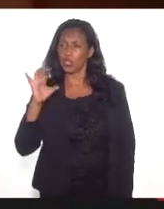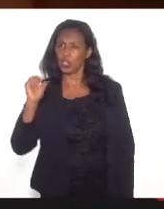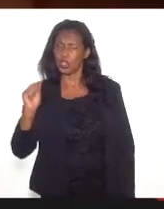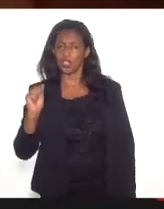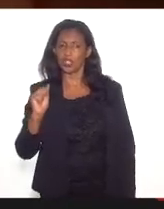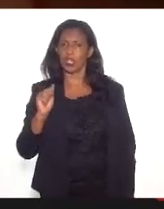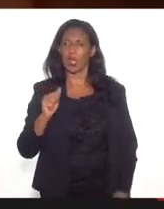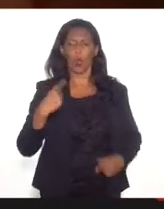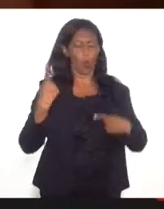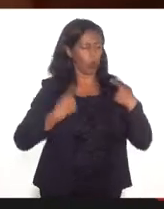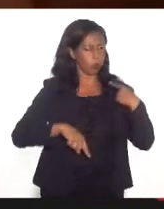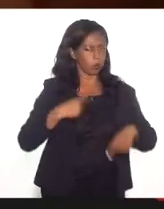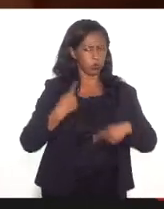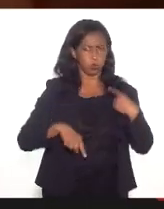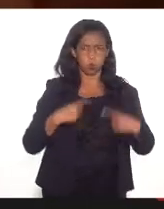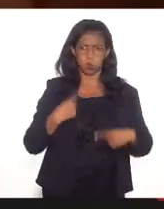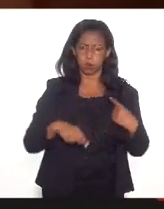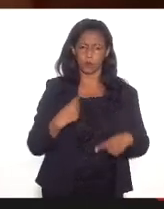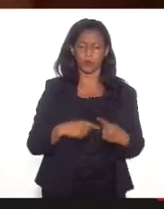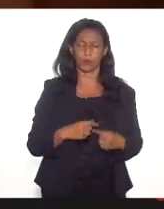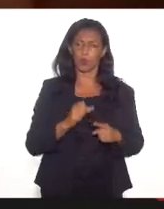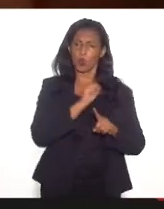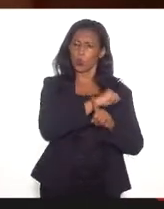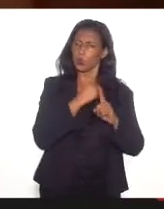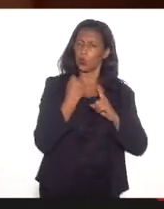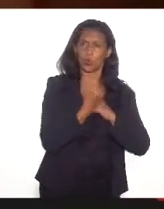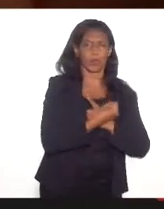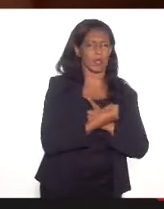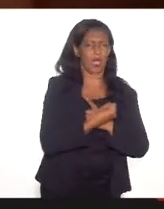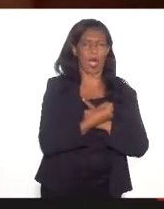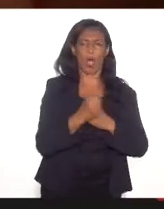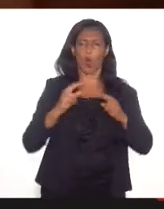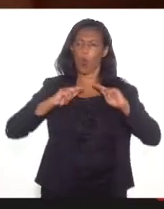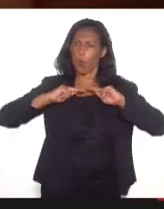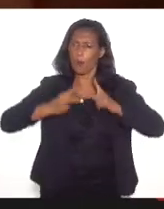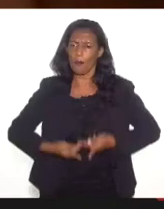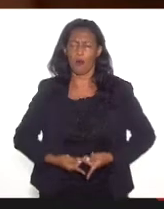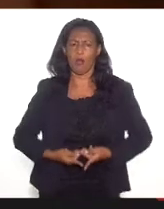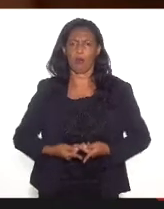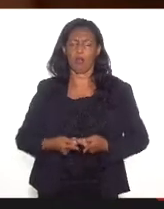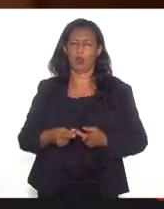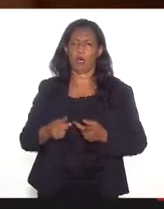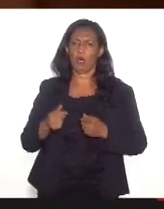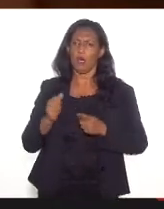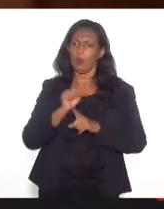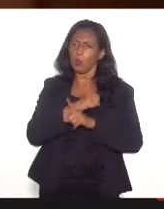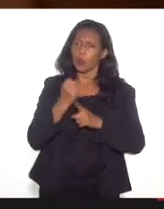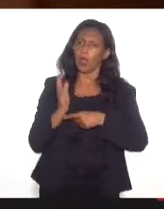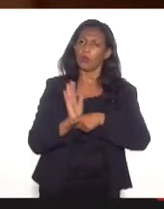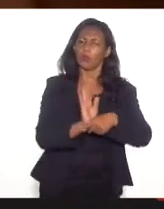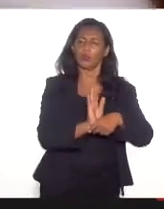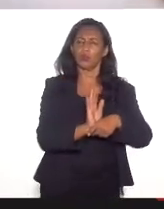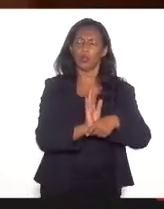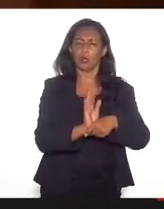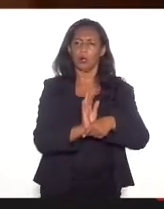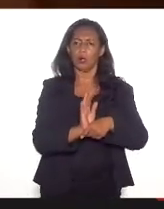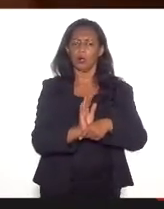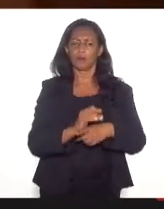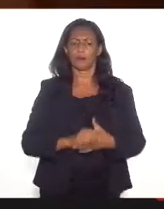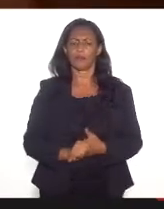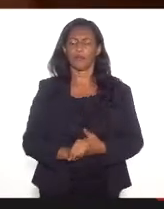seja na dimensão das políticas sociais, humanitárias, enfim, assistenciais. E, para concluir, Renata,